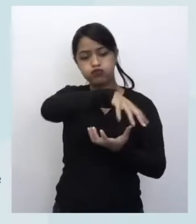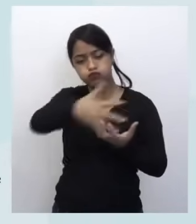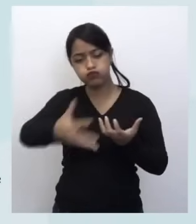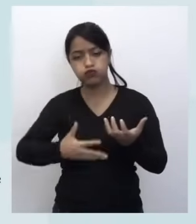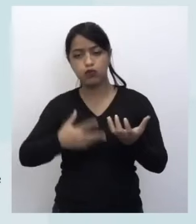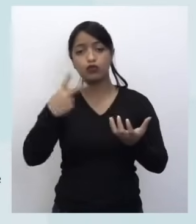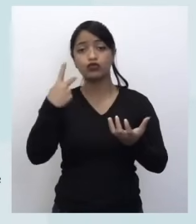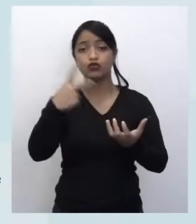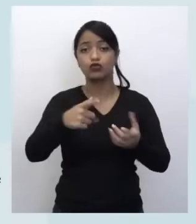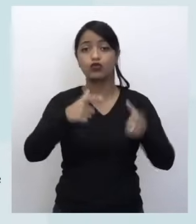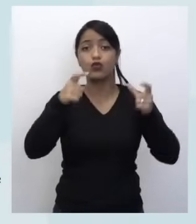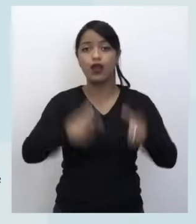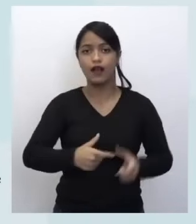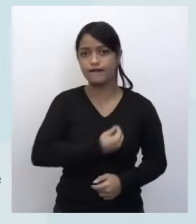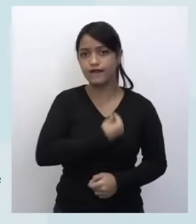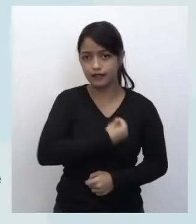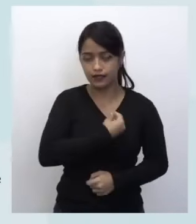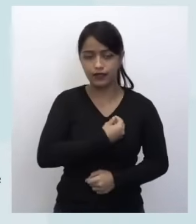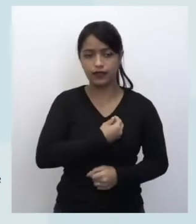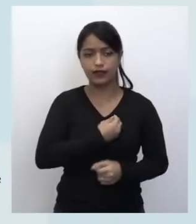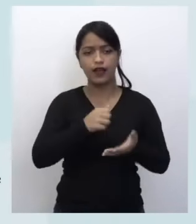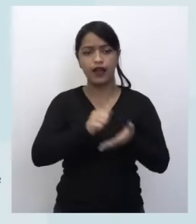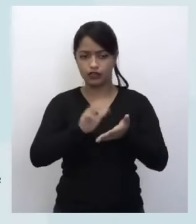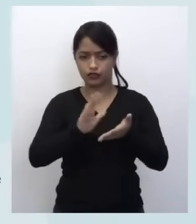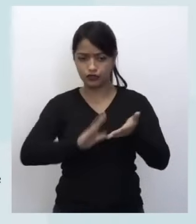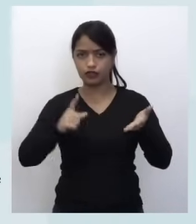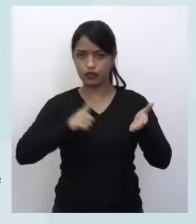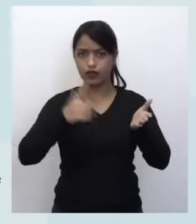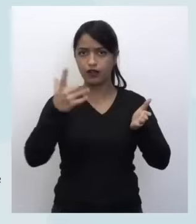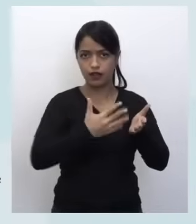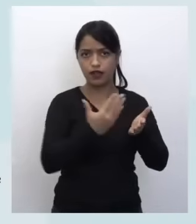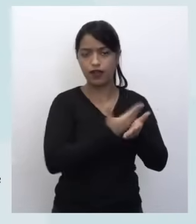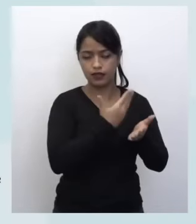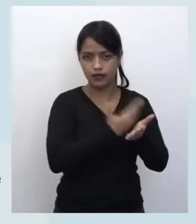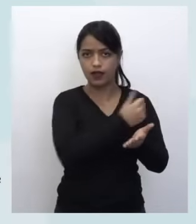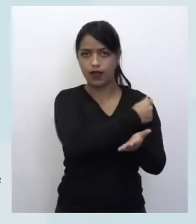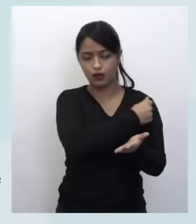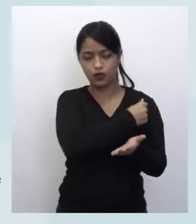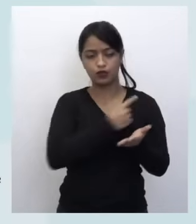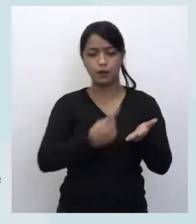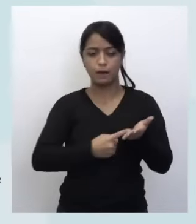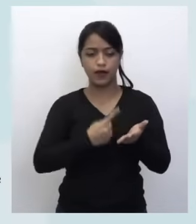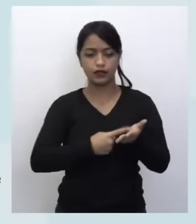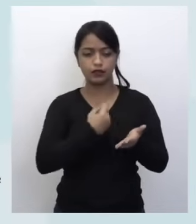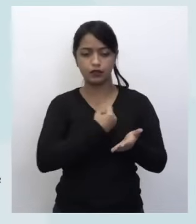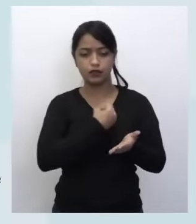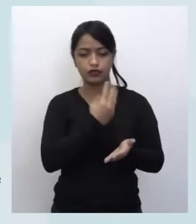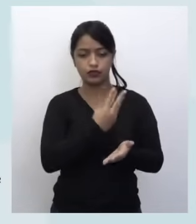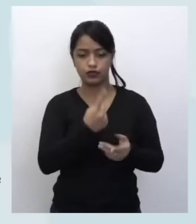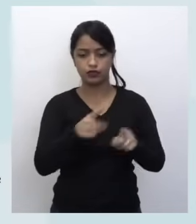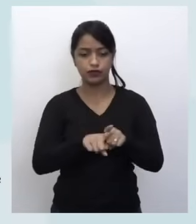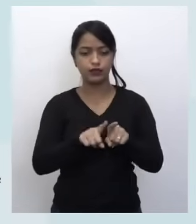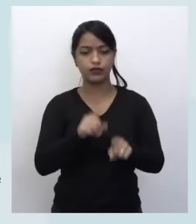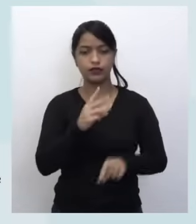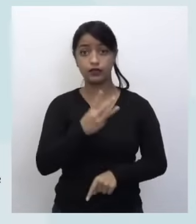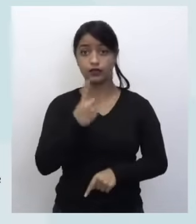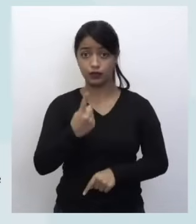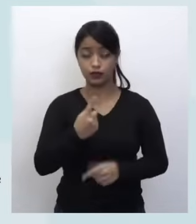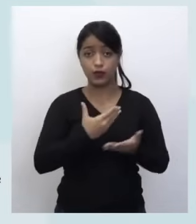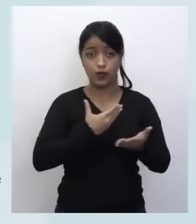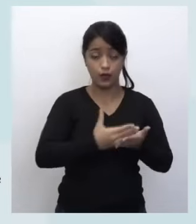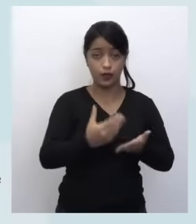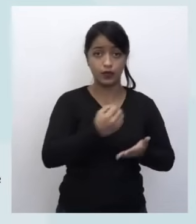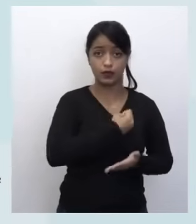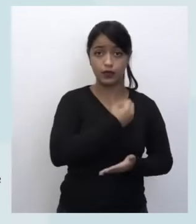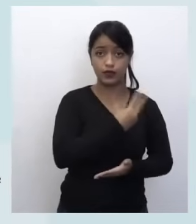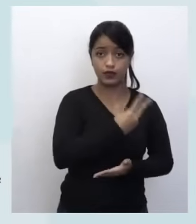está presente no caderno do aluno na página 31 e 32. O início dela está na página 31 e